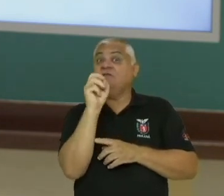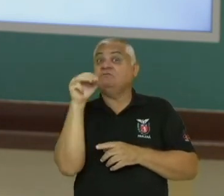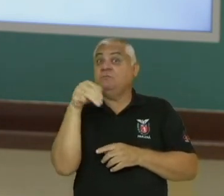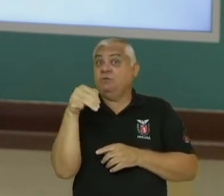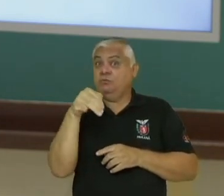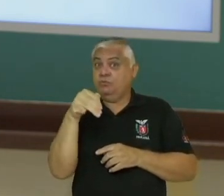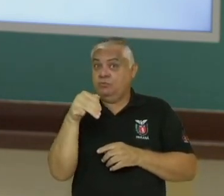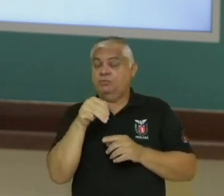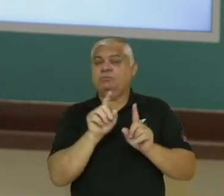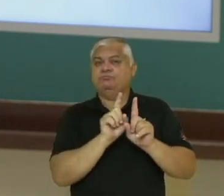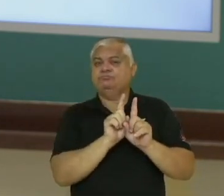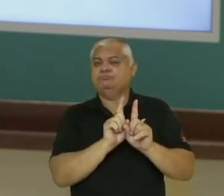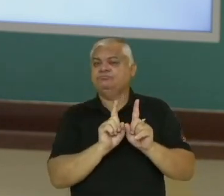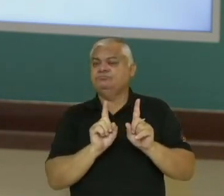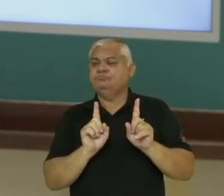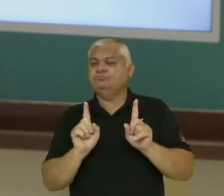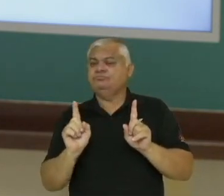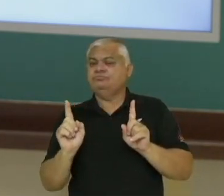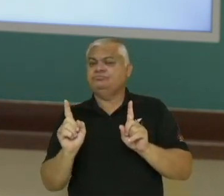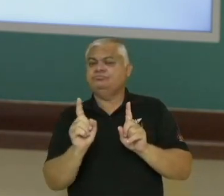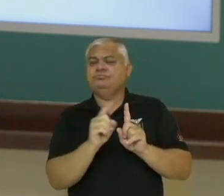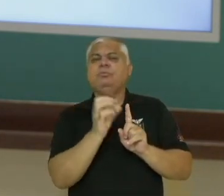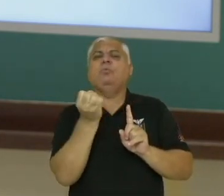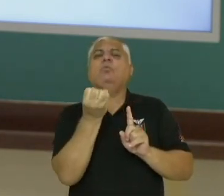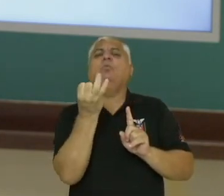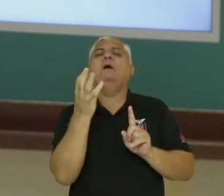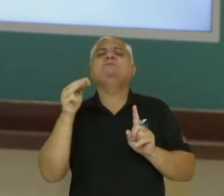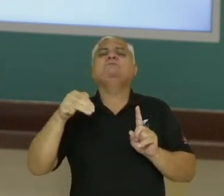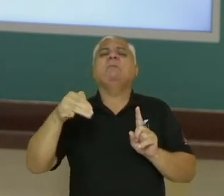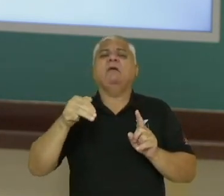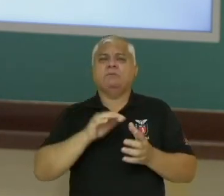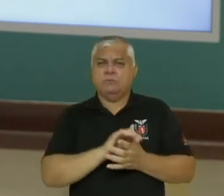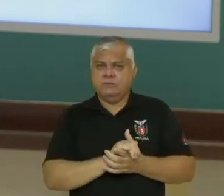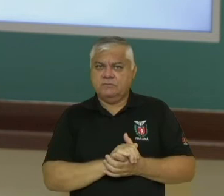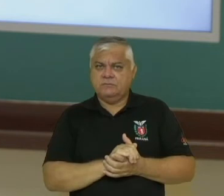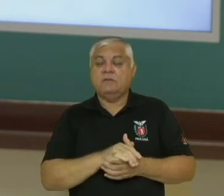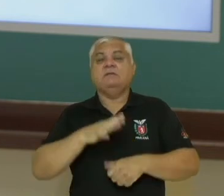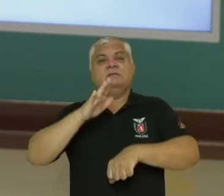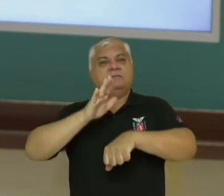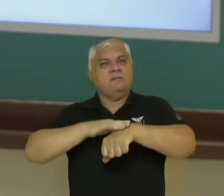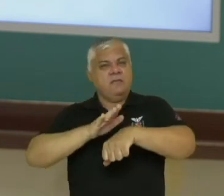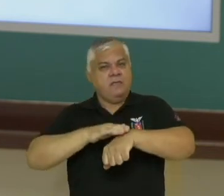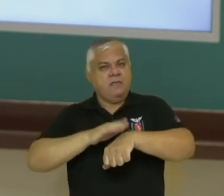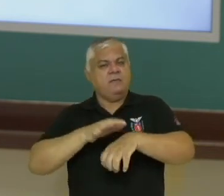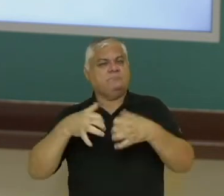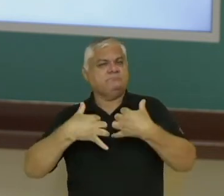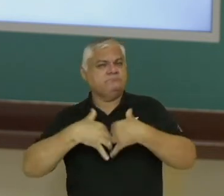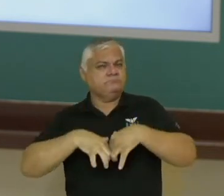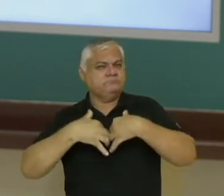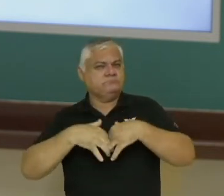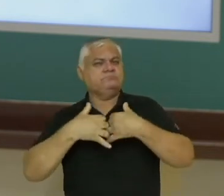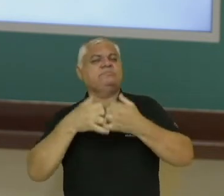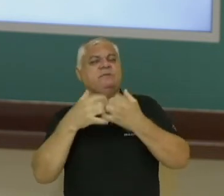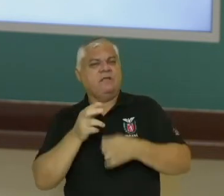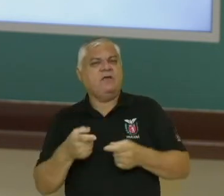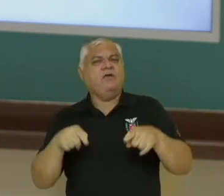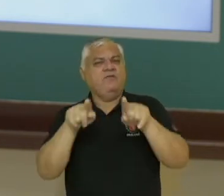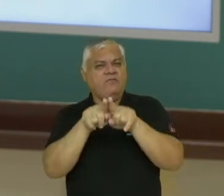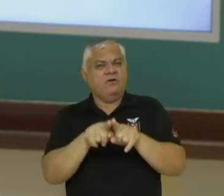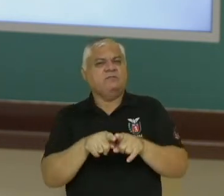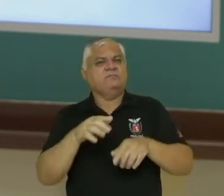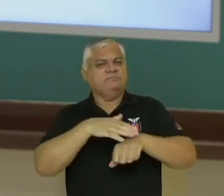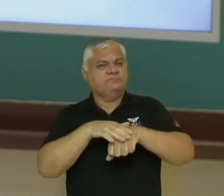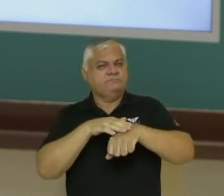ao deslocamento de quantos metros? Eu vou dar um tempinho para vocês poderem resolver essa questão e daqui a pouco a gente volta para